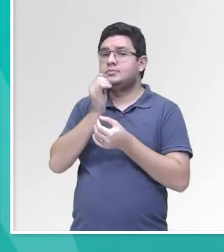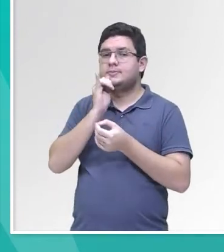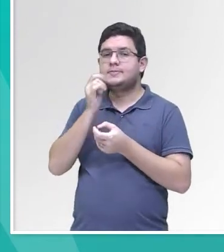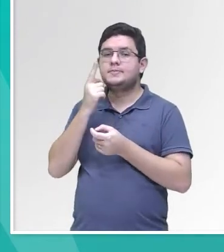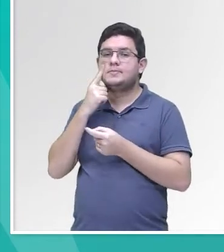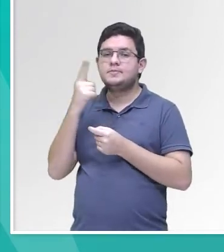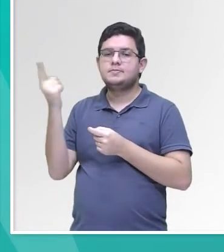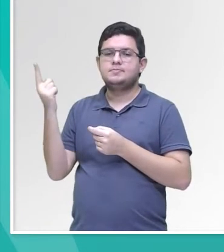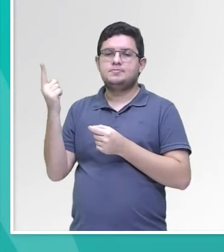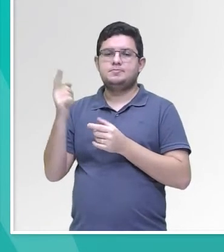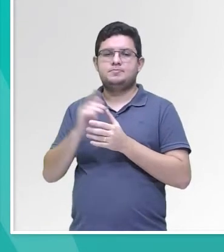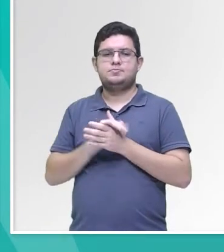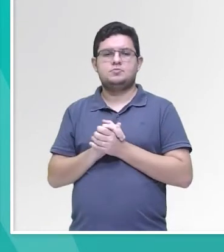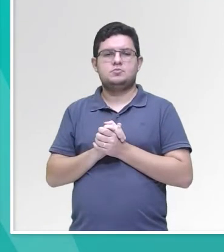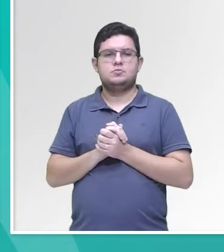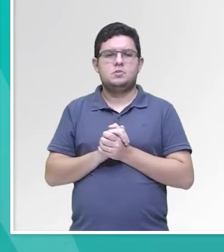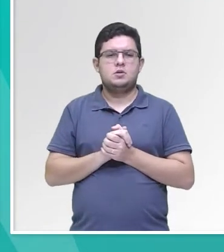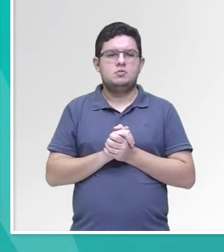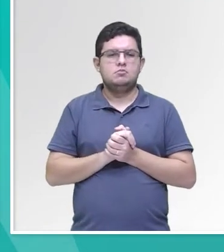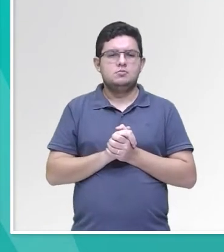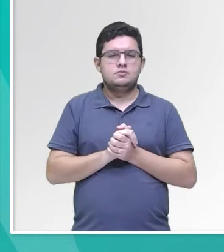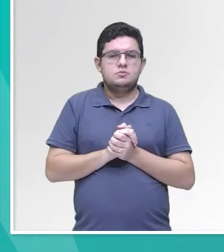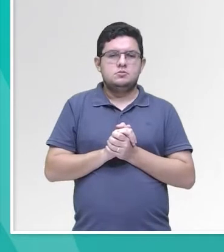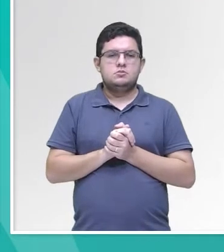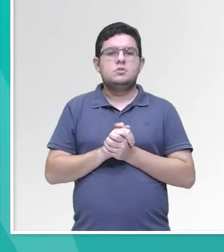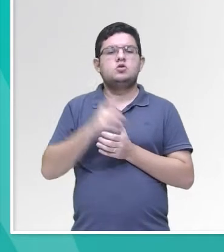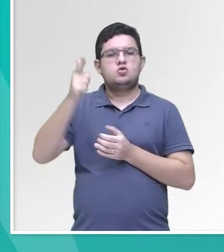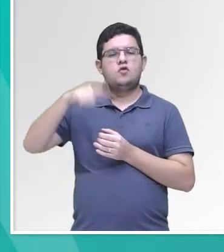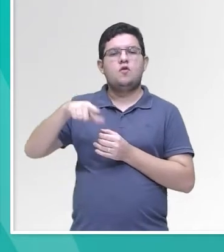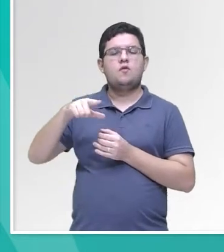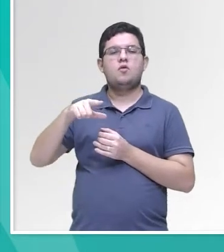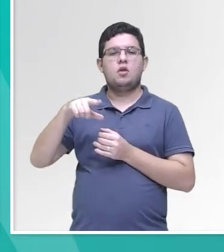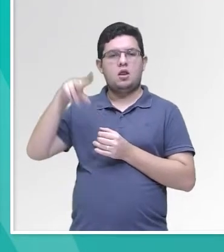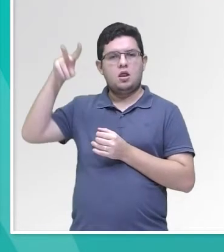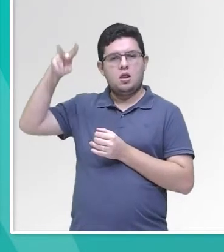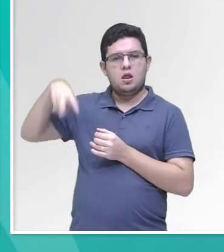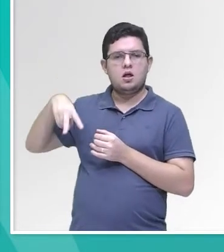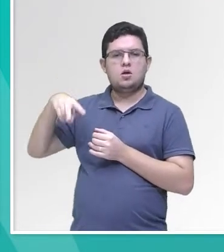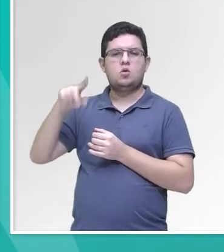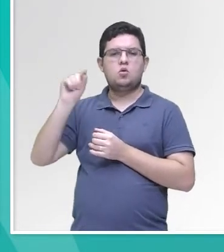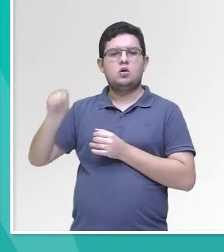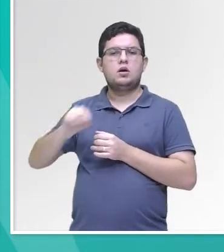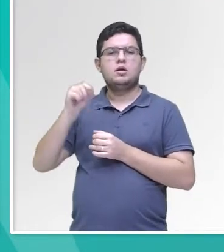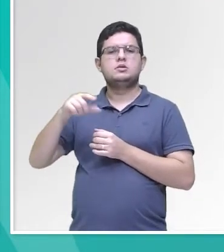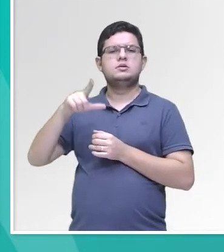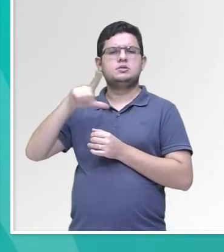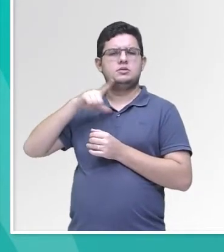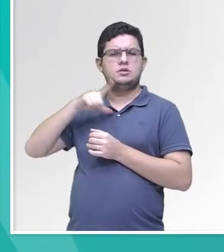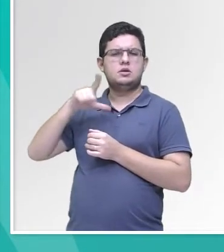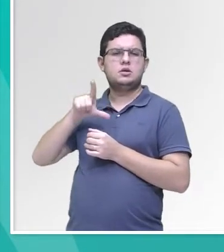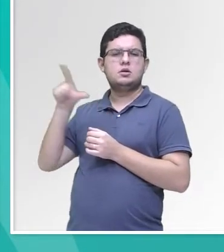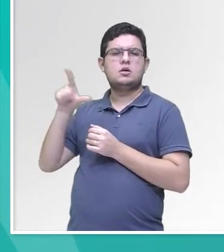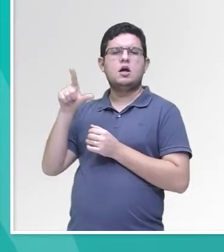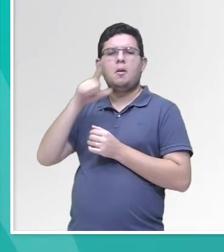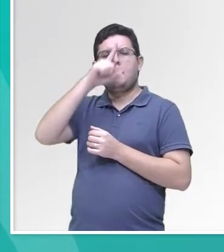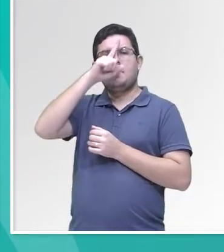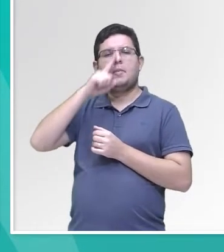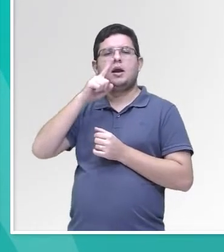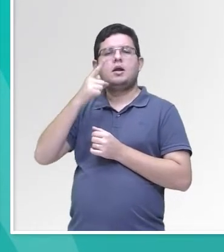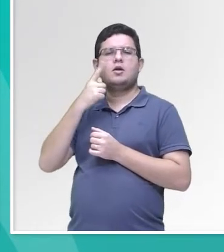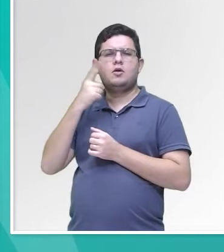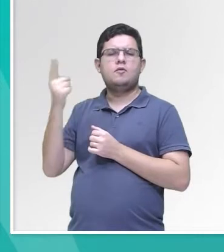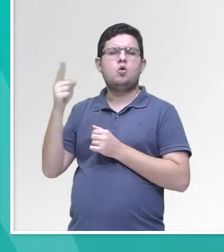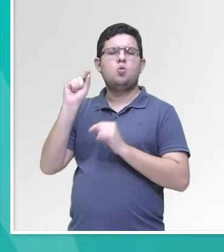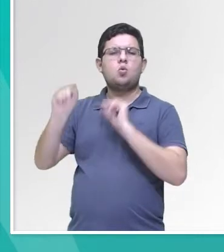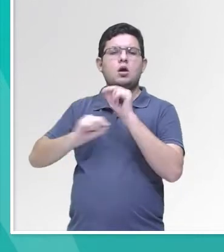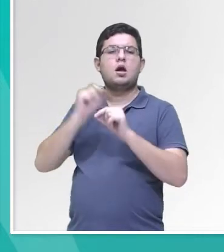sua introdução? Olhem só, então vamos reler. Nota que essa parte em amarela e essa partezinha mágica é